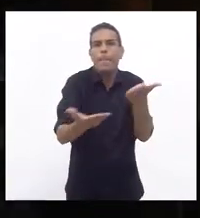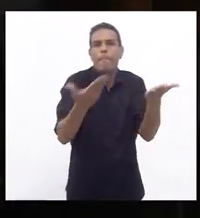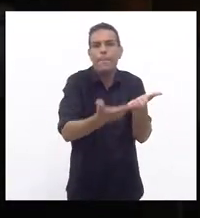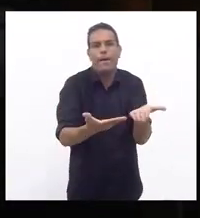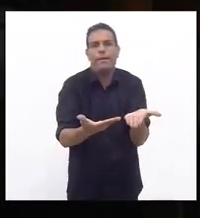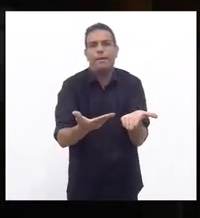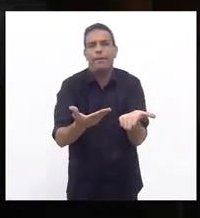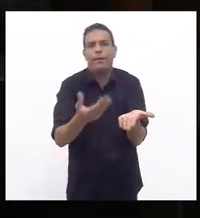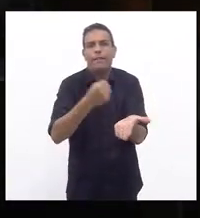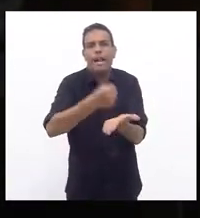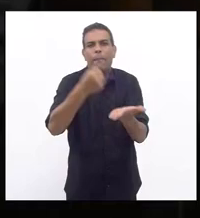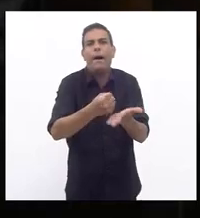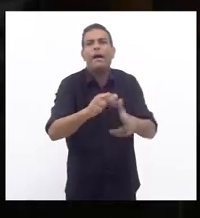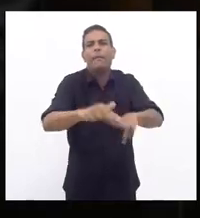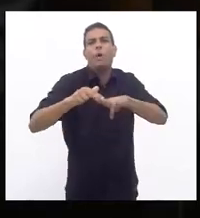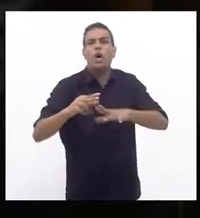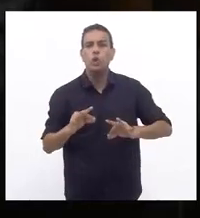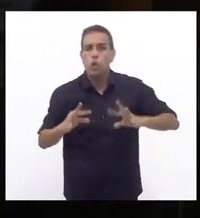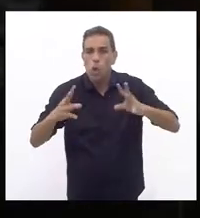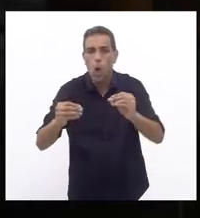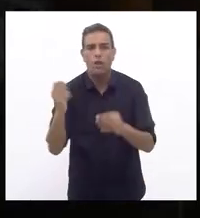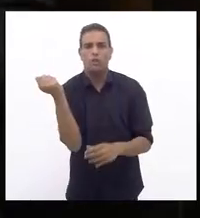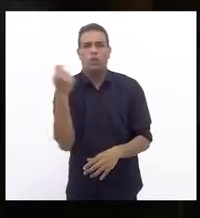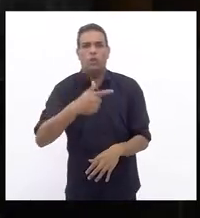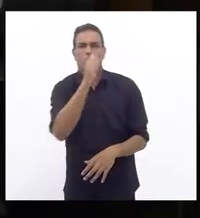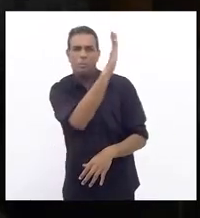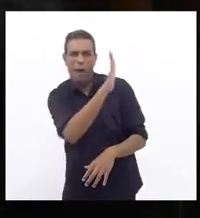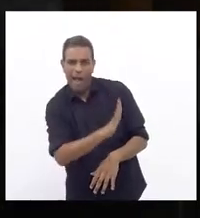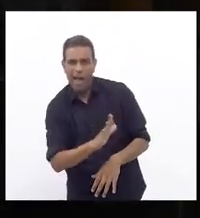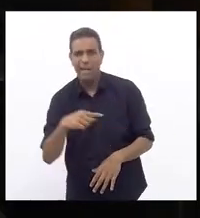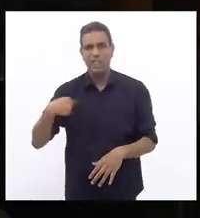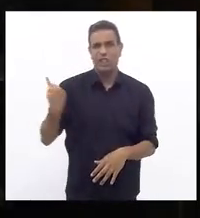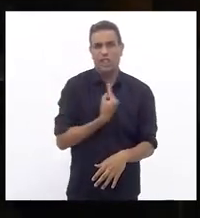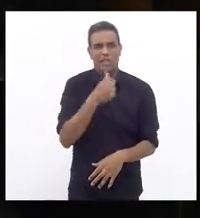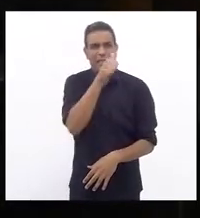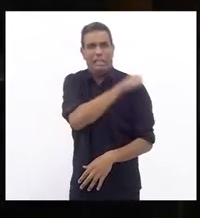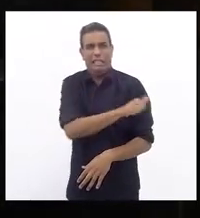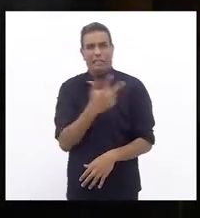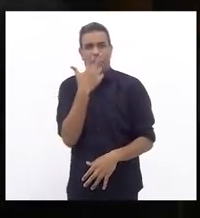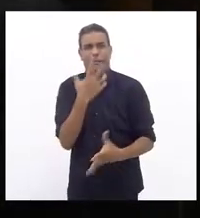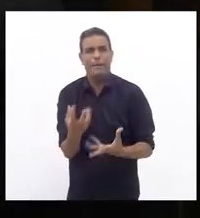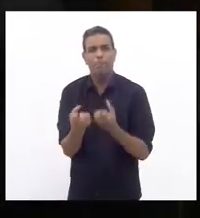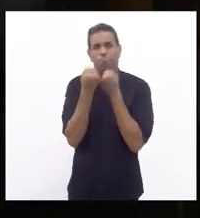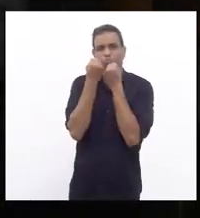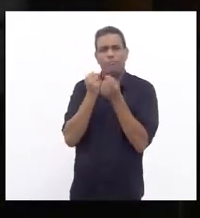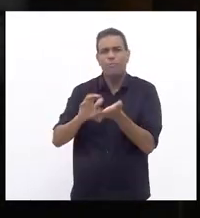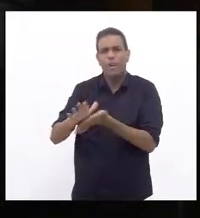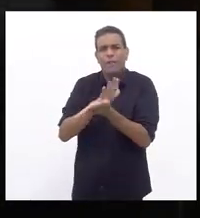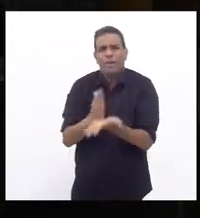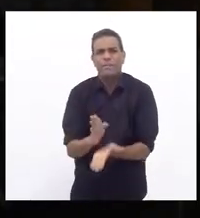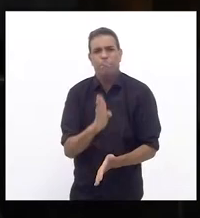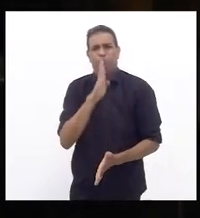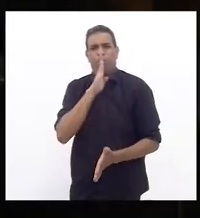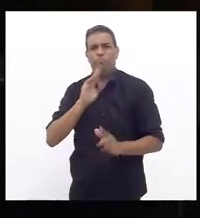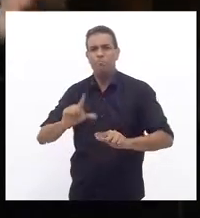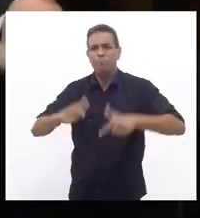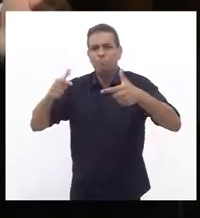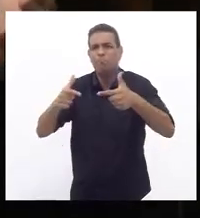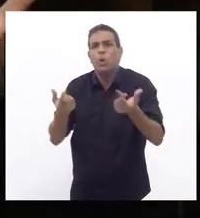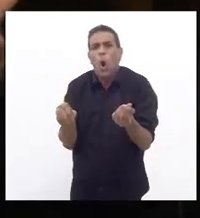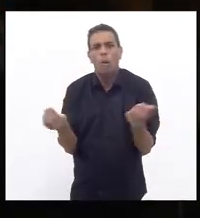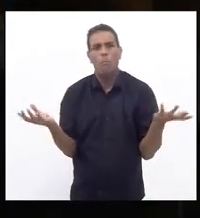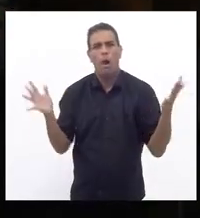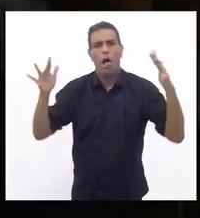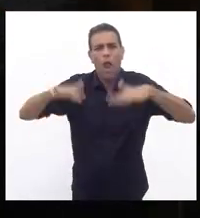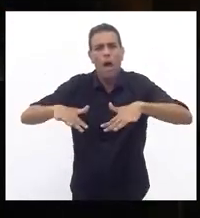com carteira assinada de todo o Brasil. O que é? A gente vai engrossar esse cesto? A gente vai botar mais gente